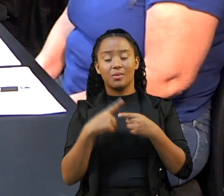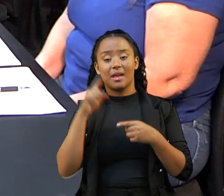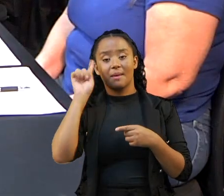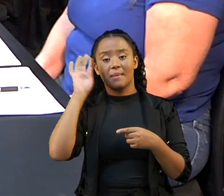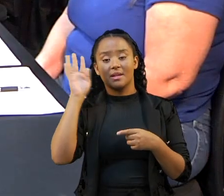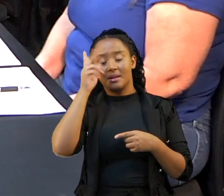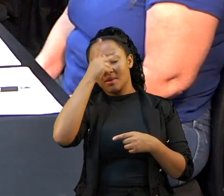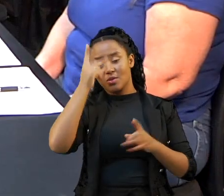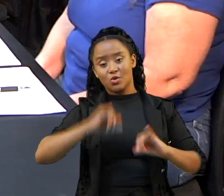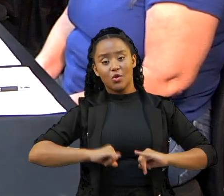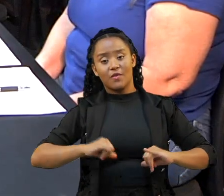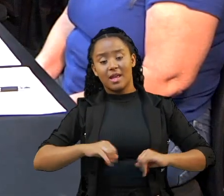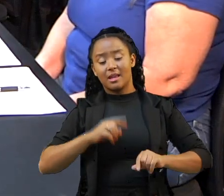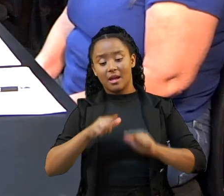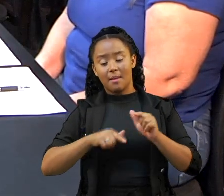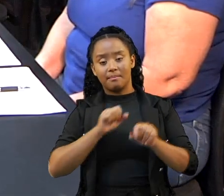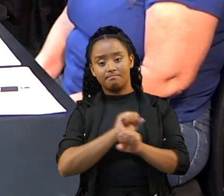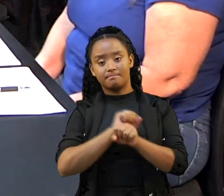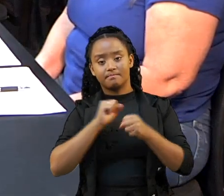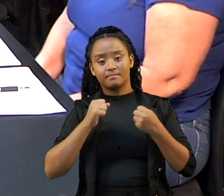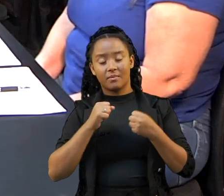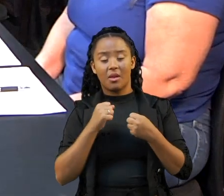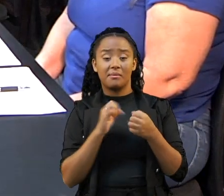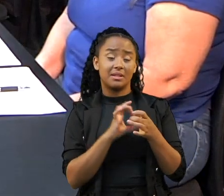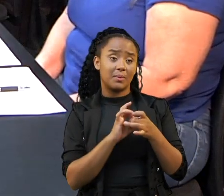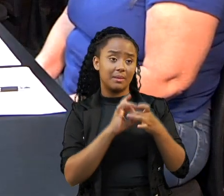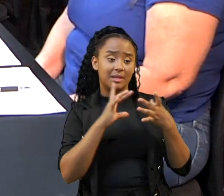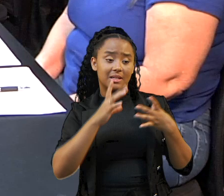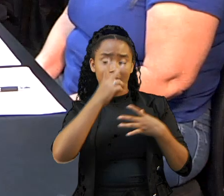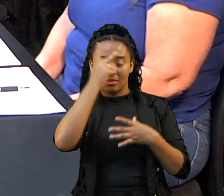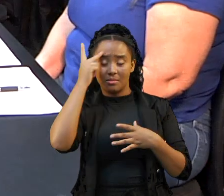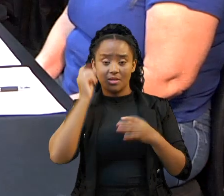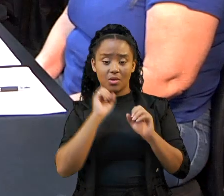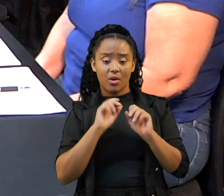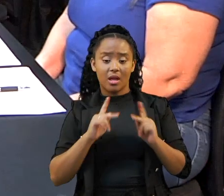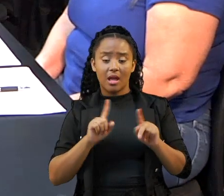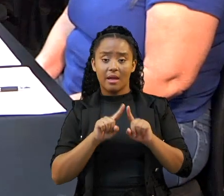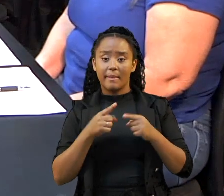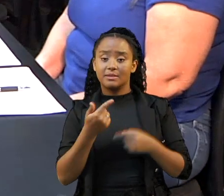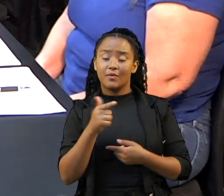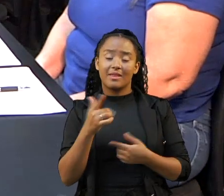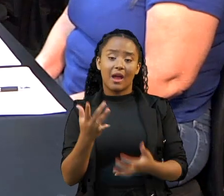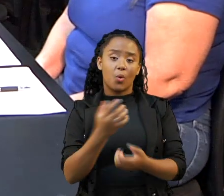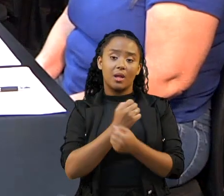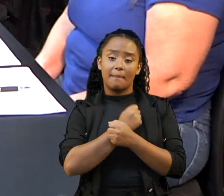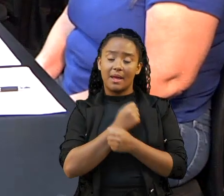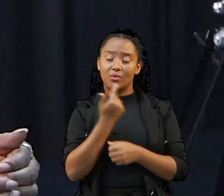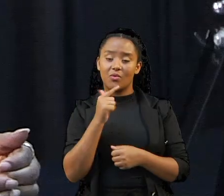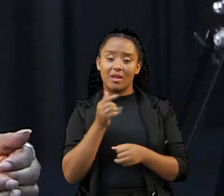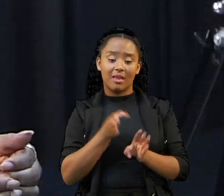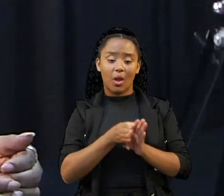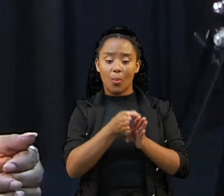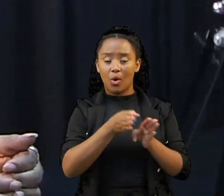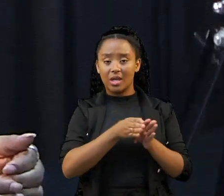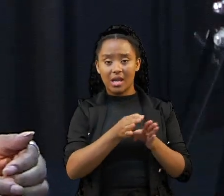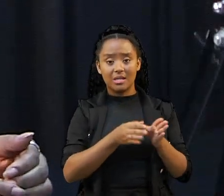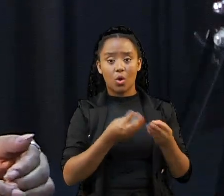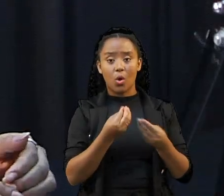libertação para essas pessoas, mas não dá um acolhimento, um direcionamento. São pessoas que, tipo assim,